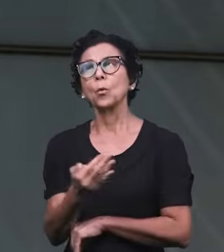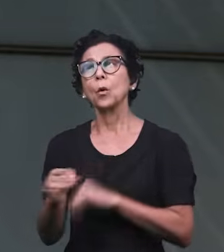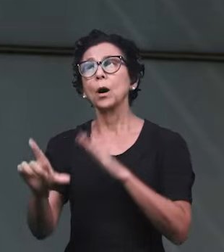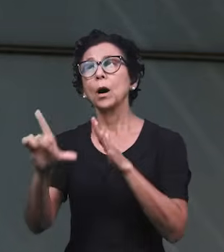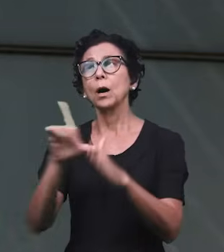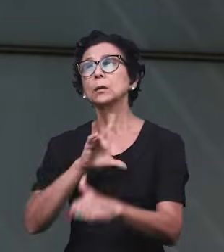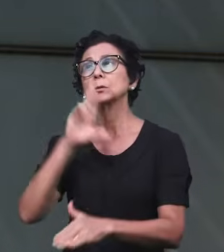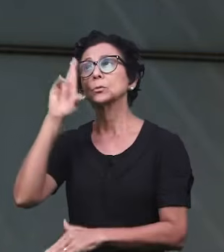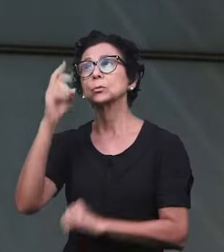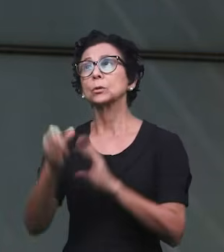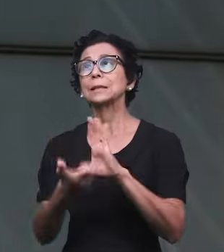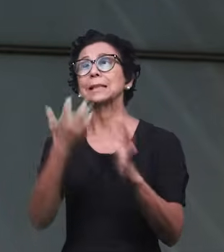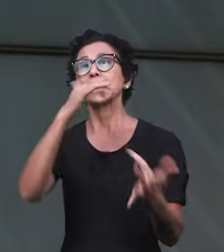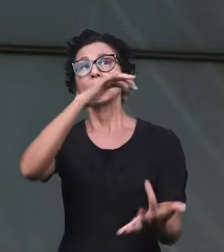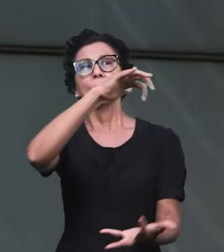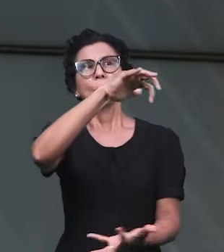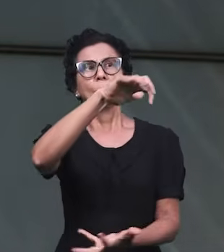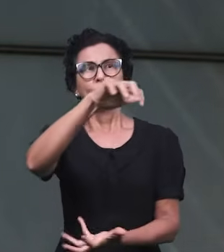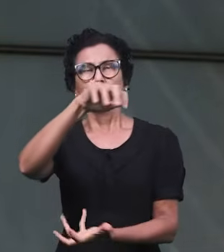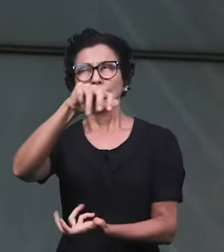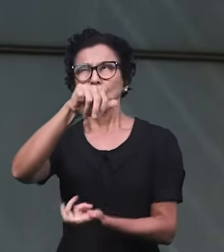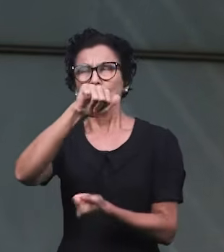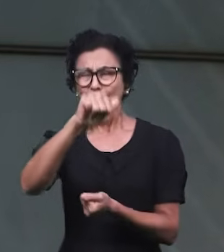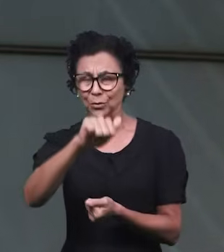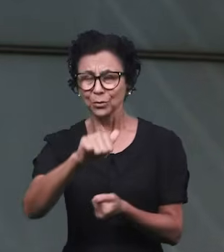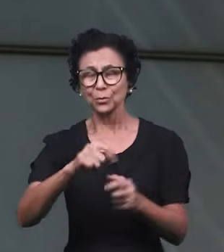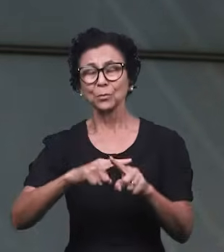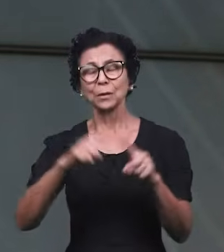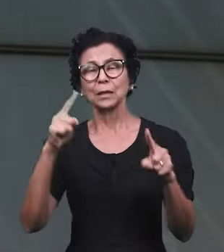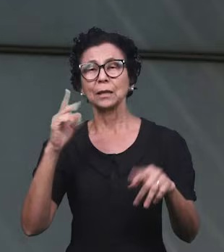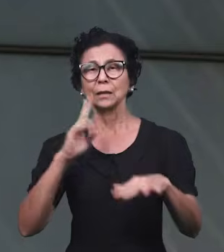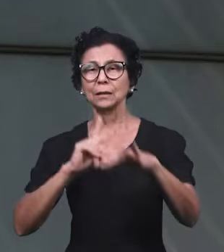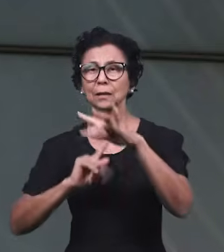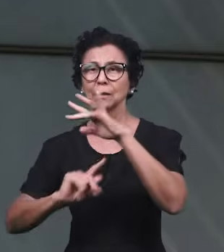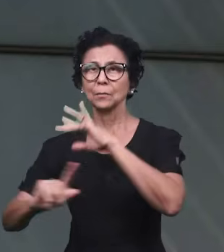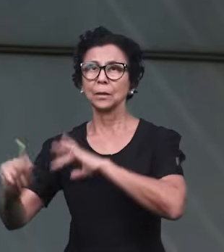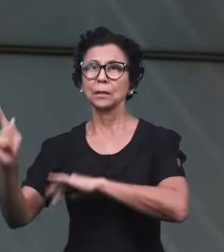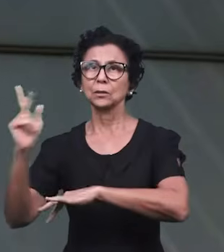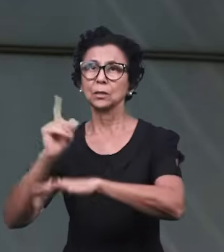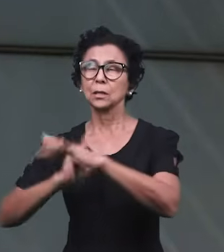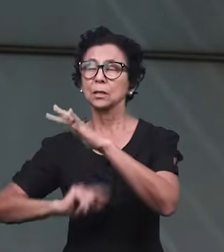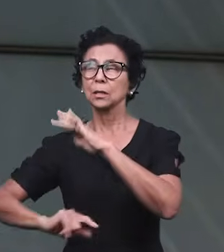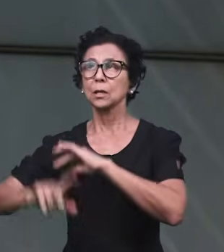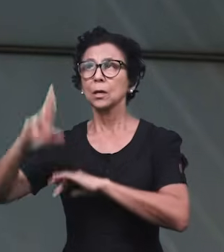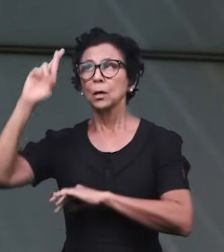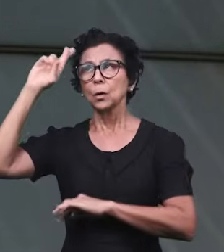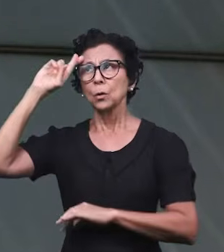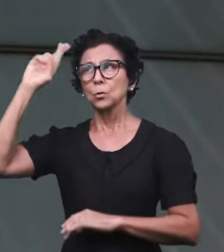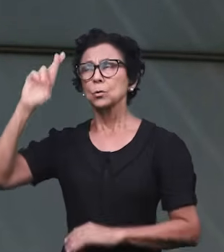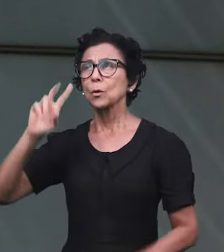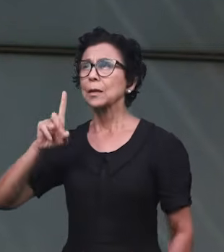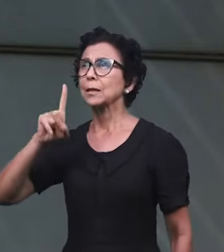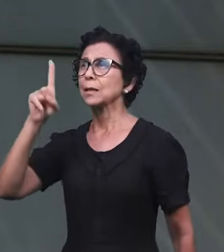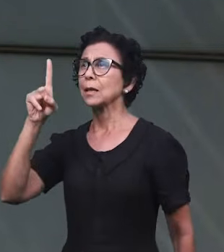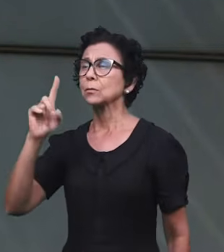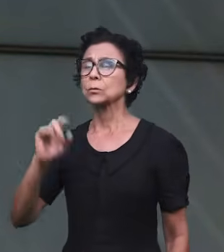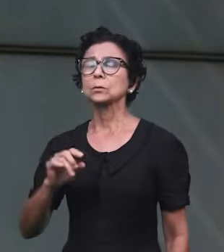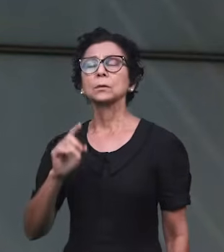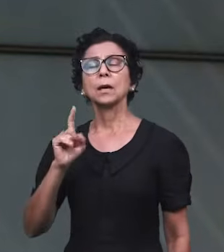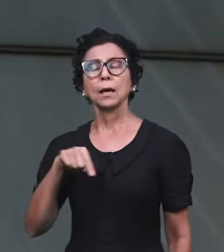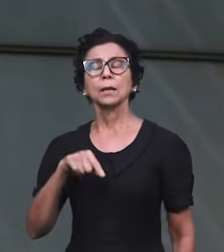mundo, sim, de eternidade a eternidade, tu és Deus. Então Deus nunca deixou